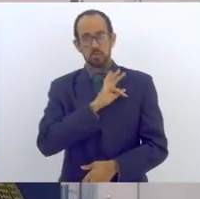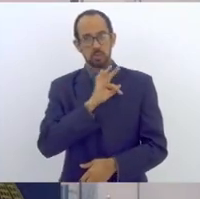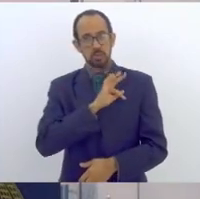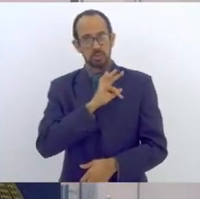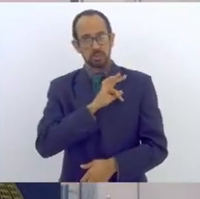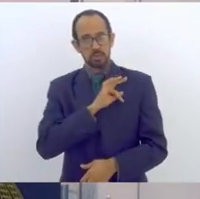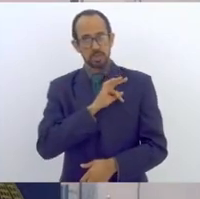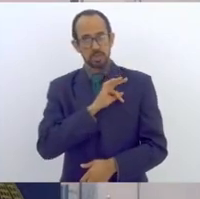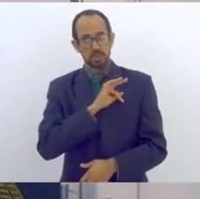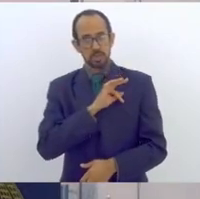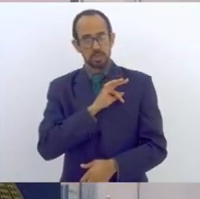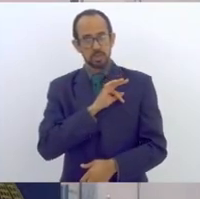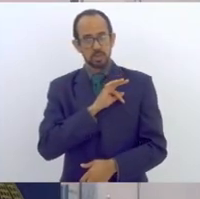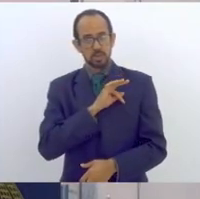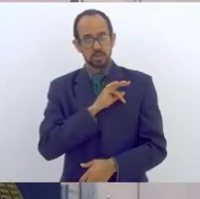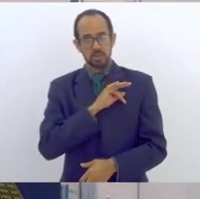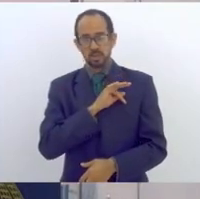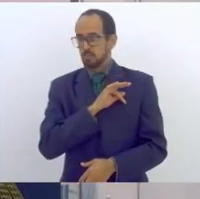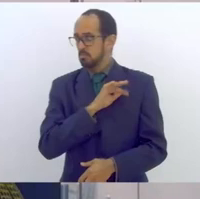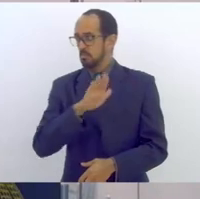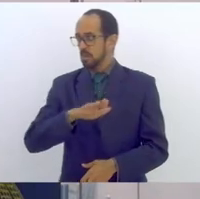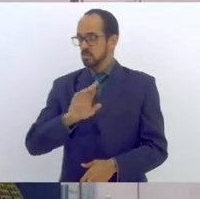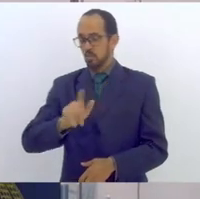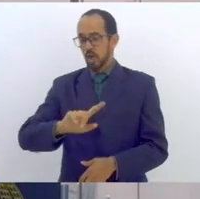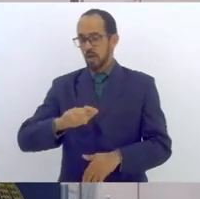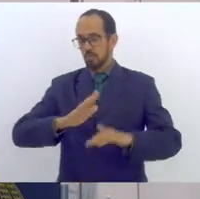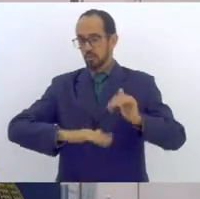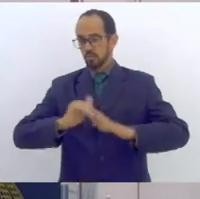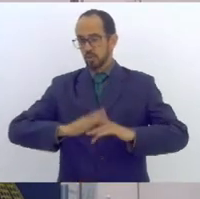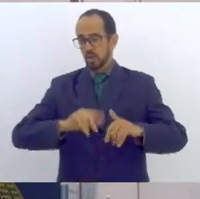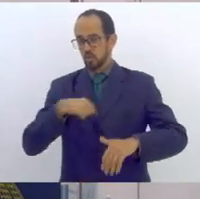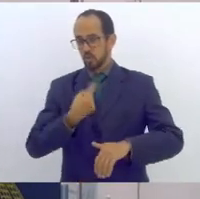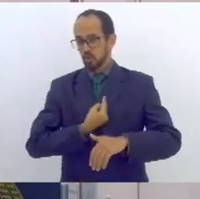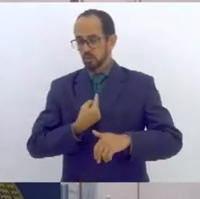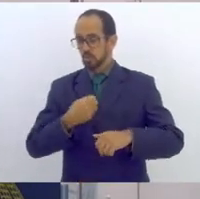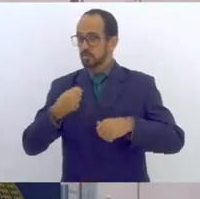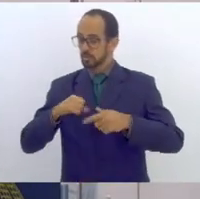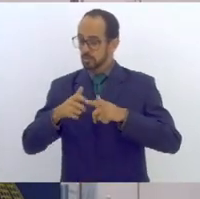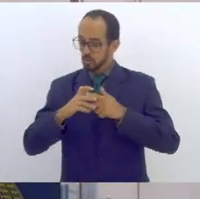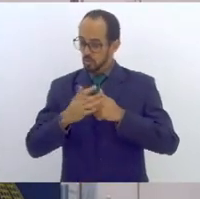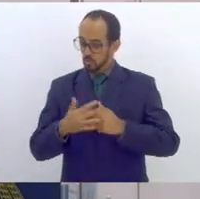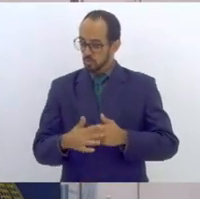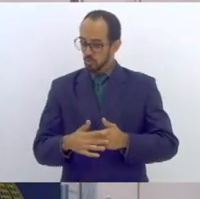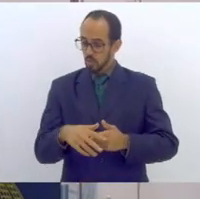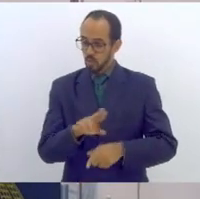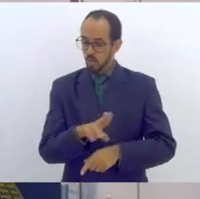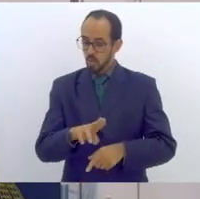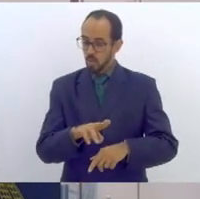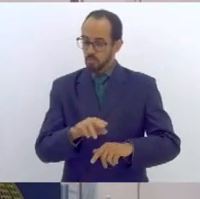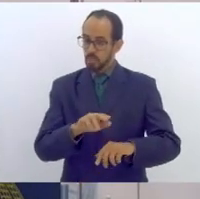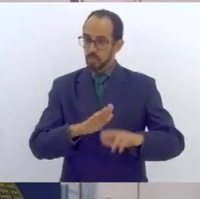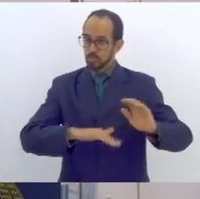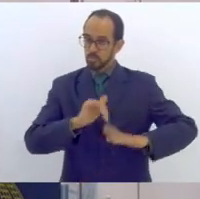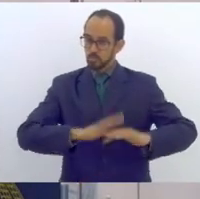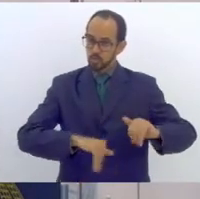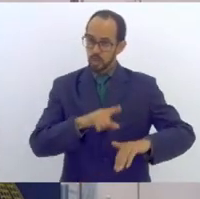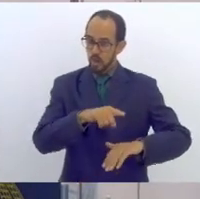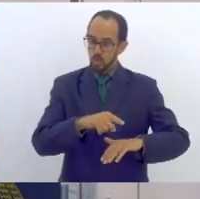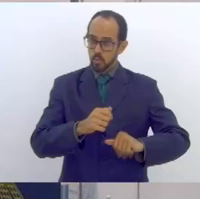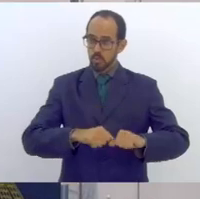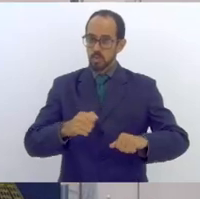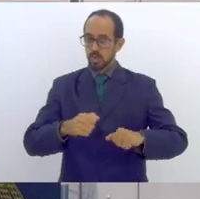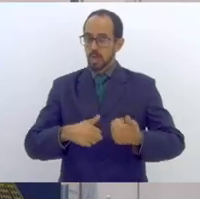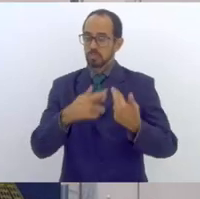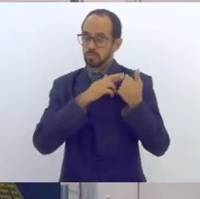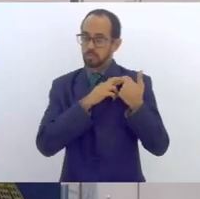tá não tá nas nossas atribuições isso então se a gente corrigir o nome do cargo e as atribuições toda parte